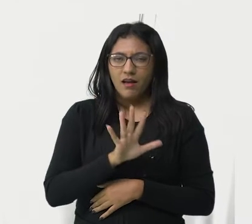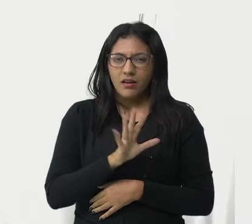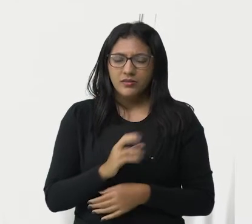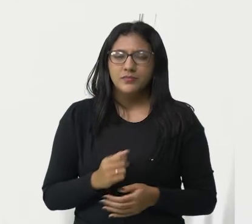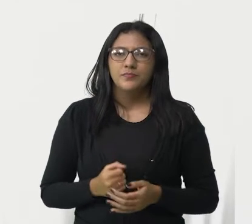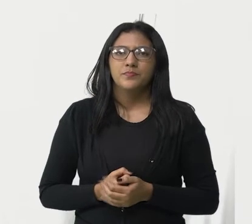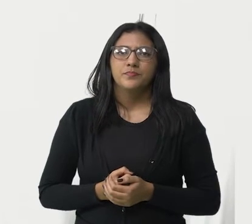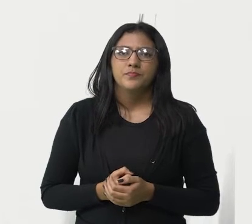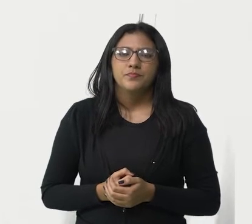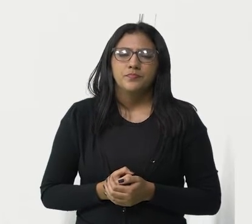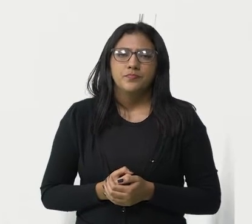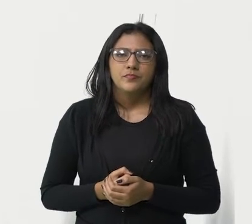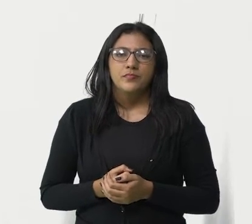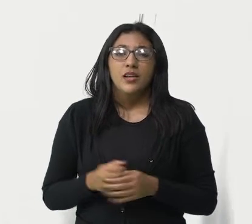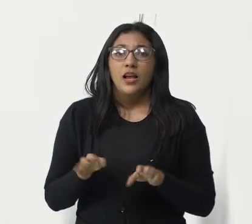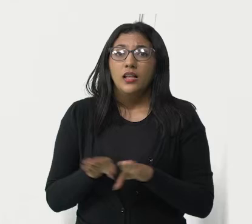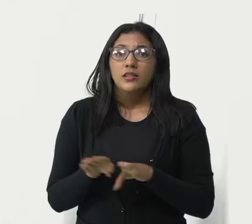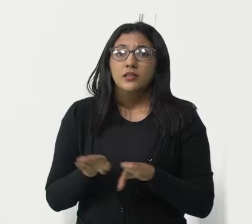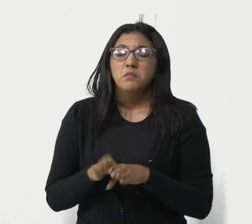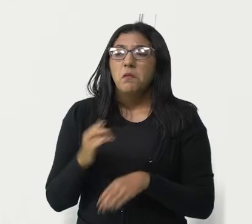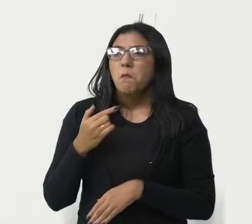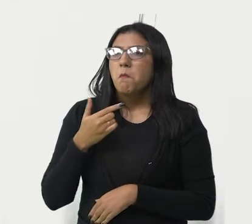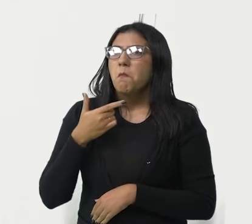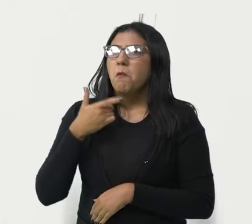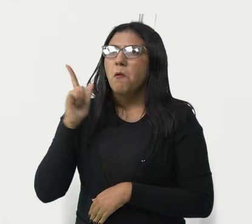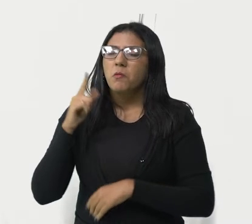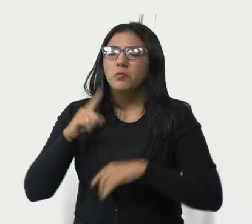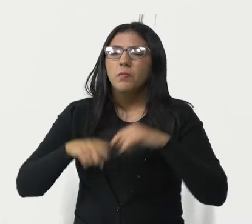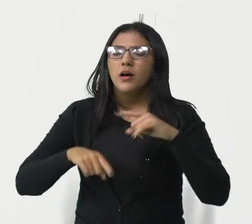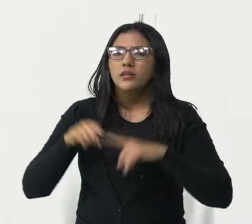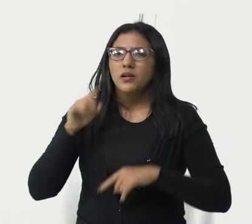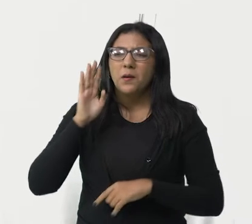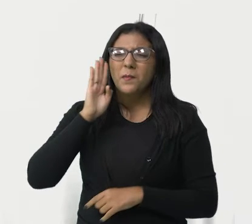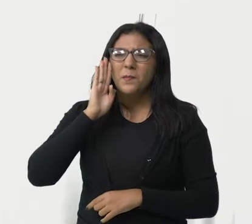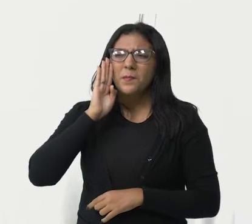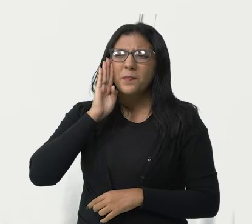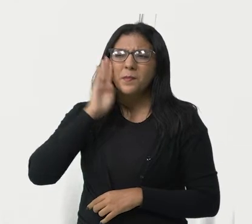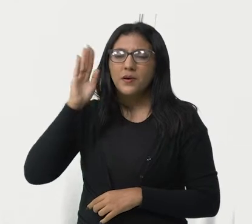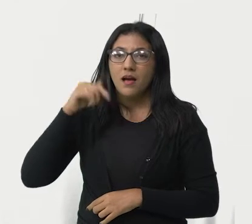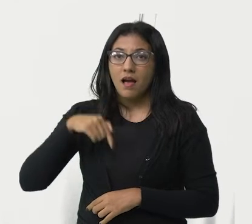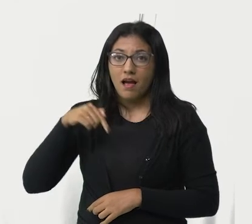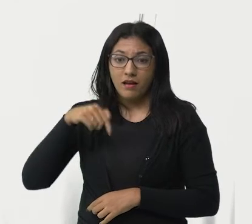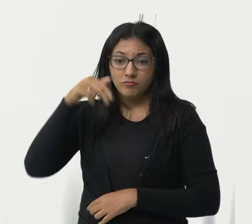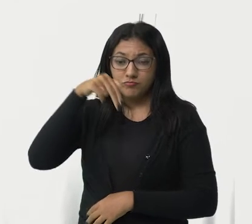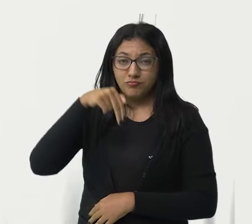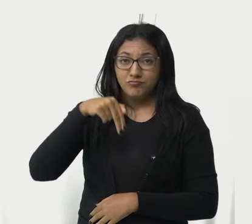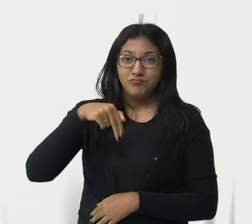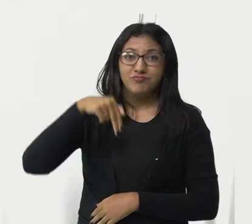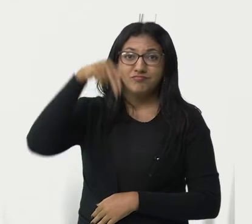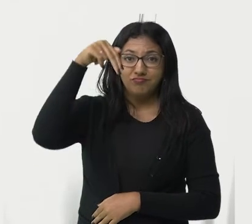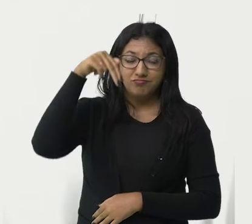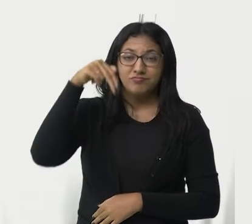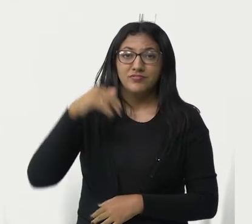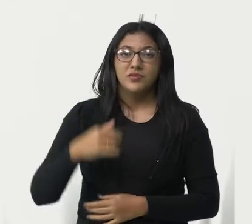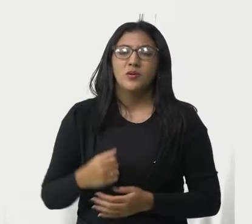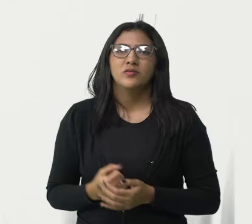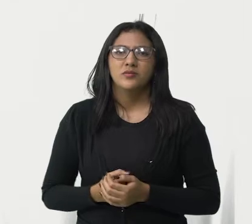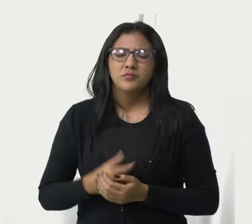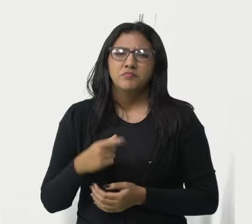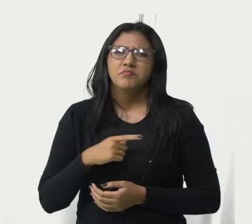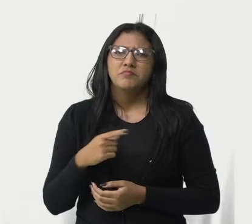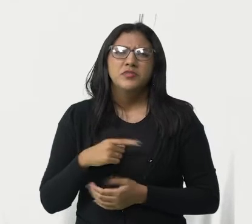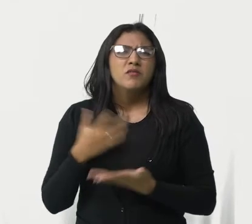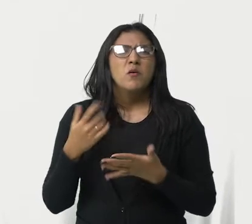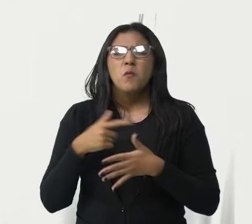quê? A busca pelas drogas do sertão, principalmente aqui na nossa região, né? Com as drogas